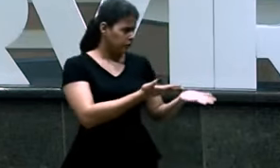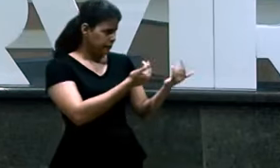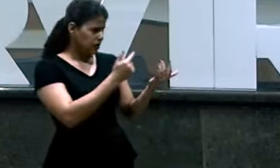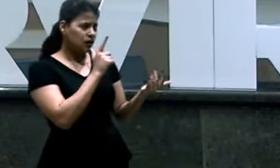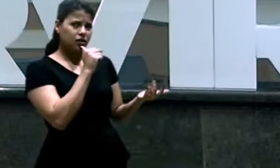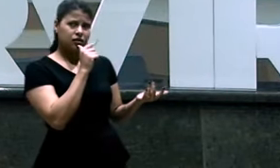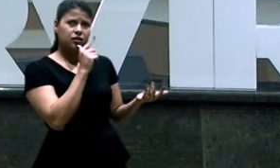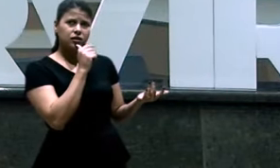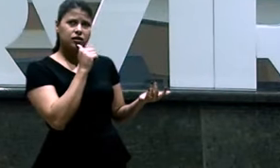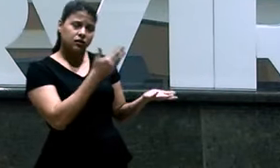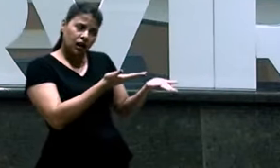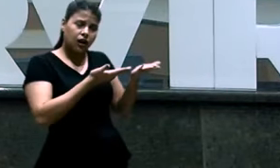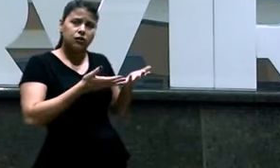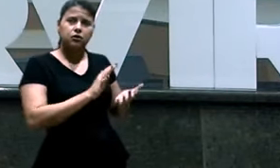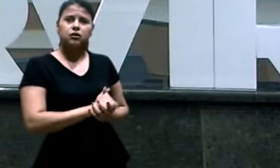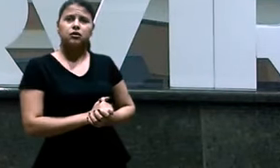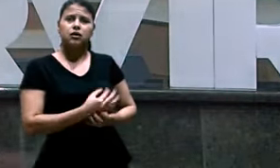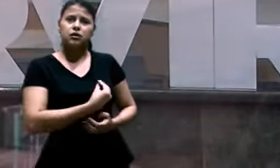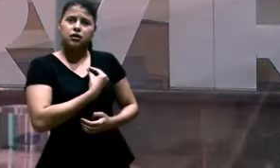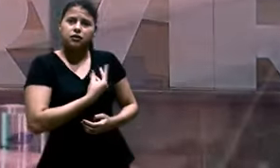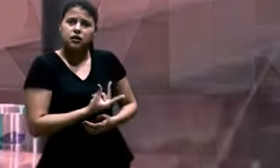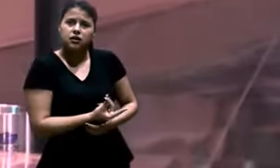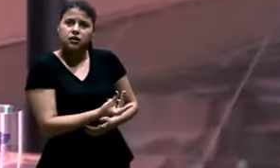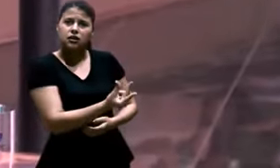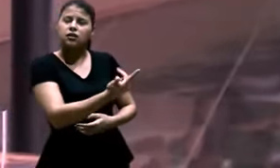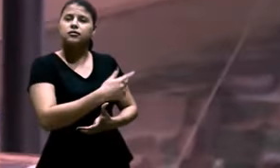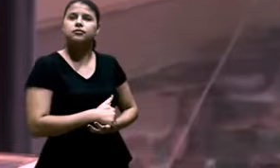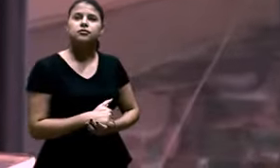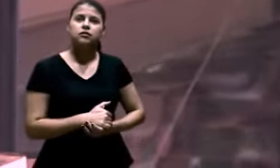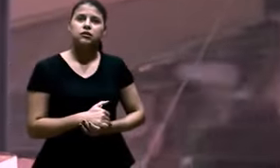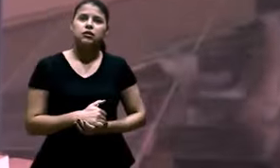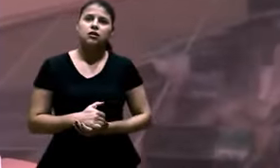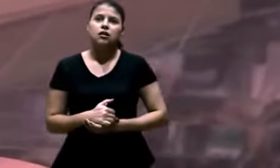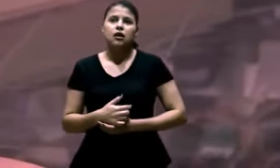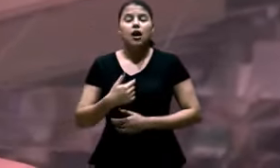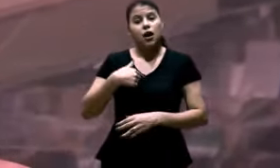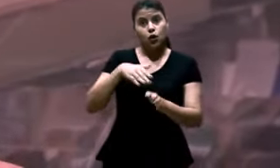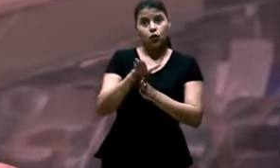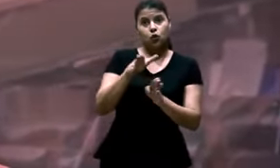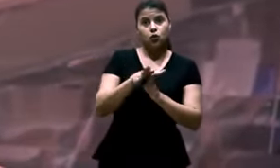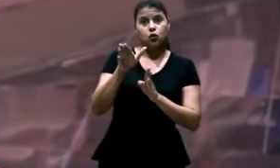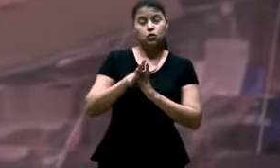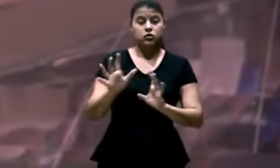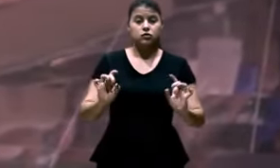Por gentileza, se você é espiritual, tu vai pegar. Não escandalize antes de entender.